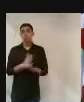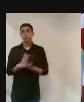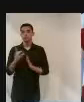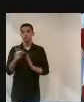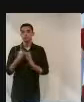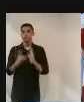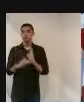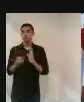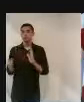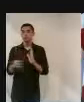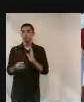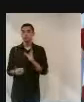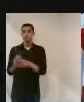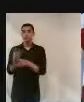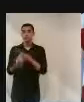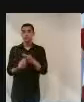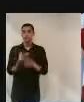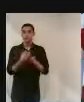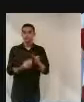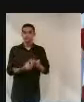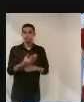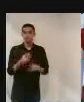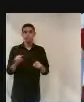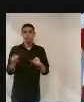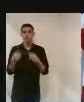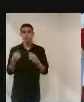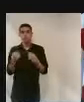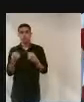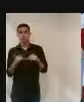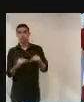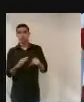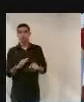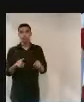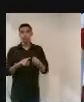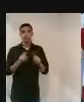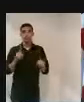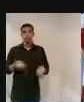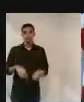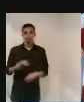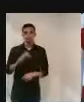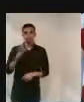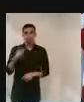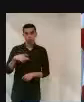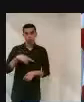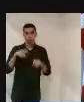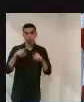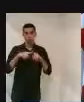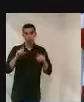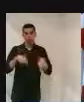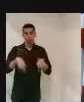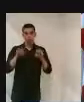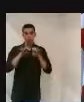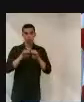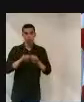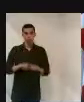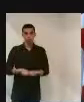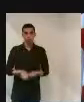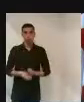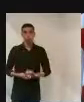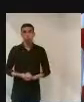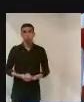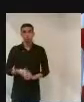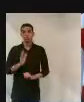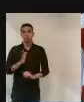desafios apresentados aí para o programa de Bom para o Futuro e os programas estruturantes em geral, o Dione já fez um rápido